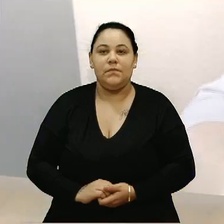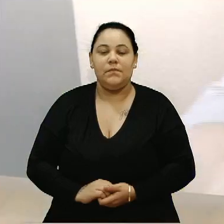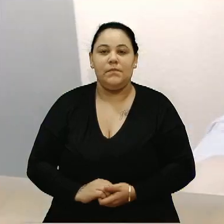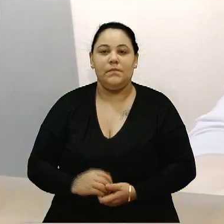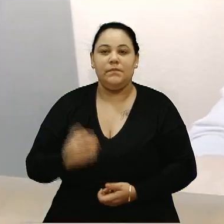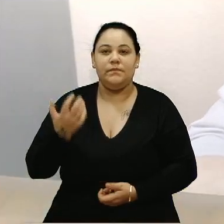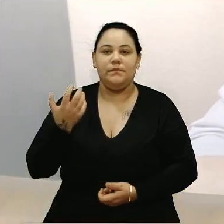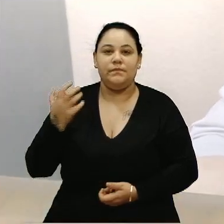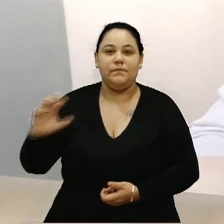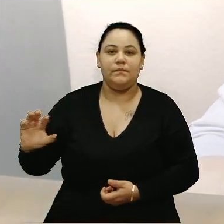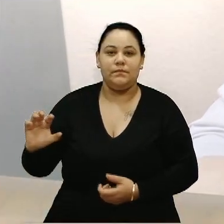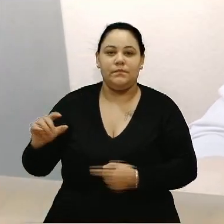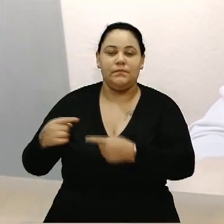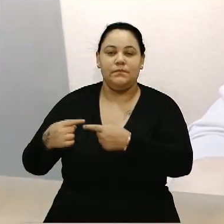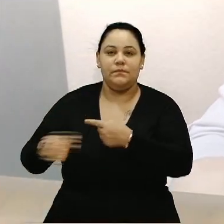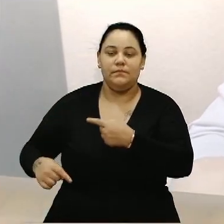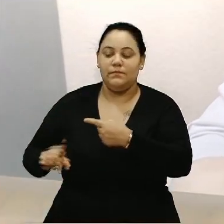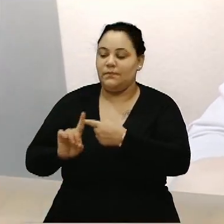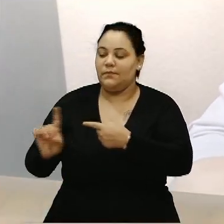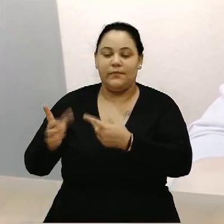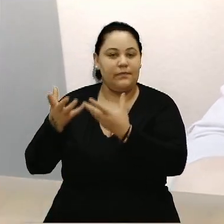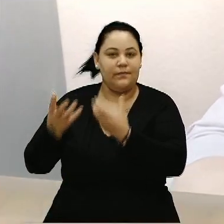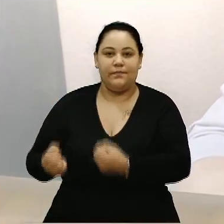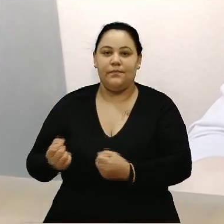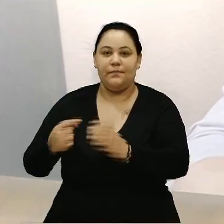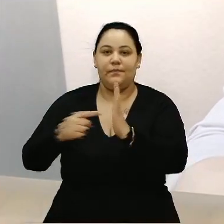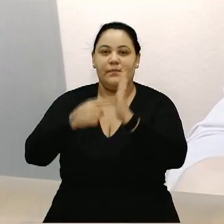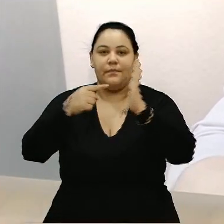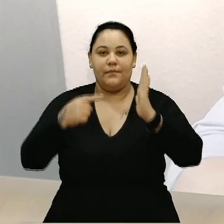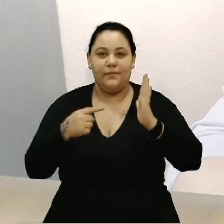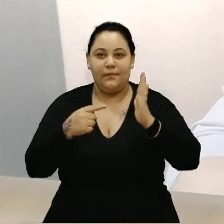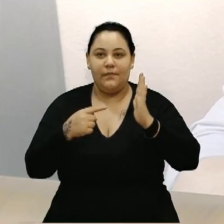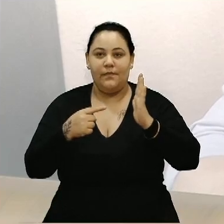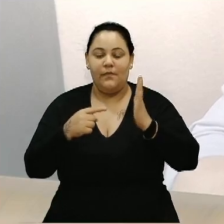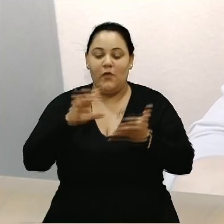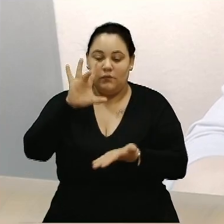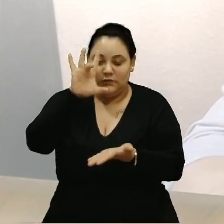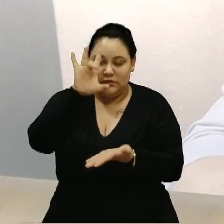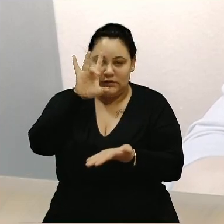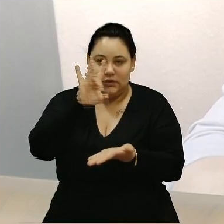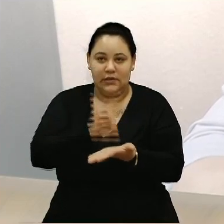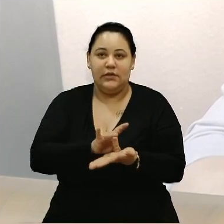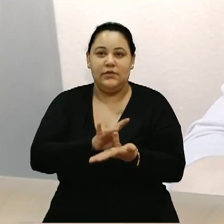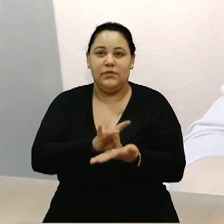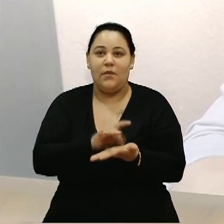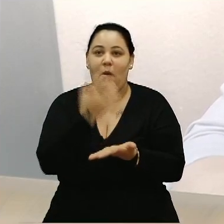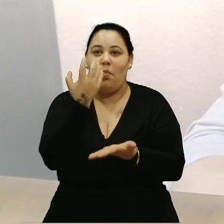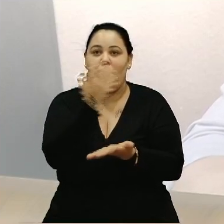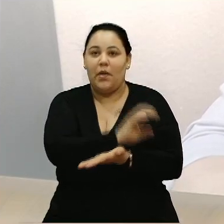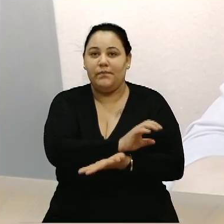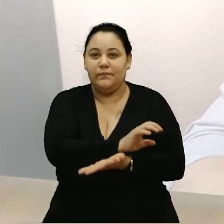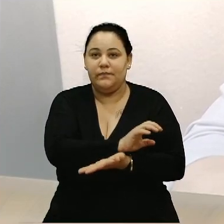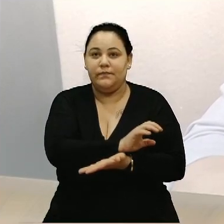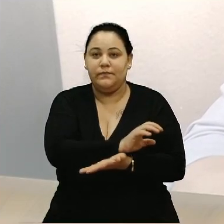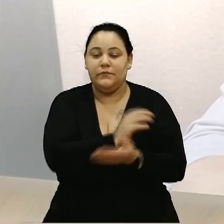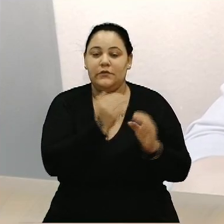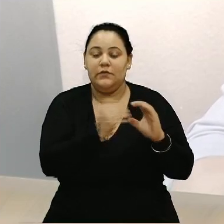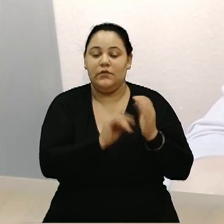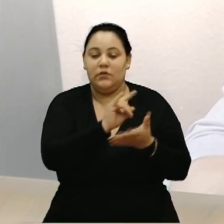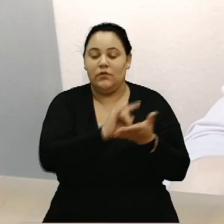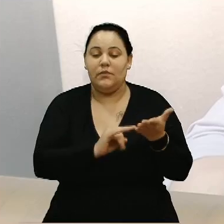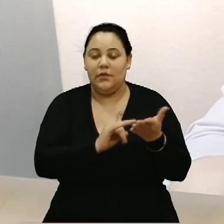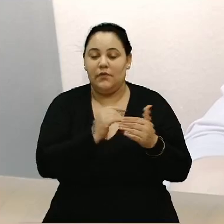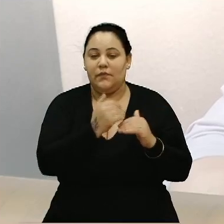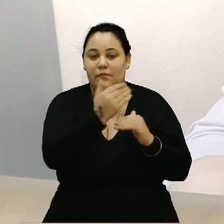Rejeitada a admissibilidade da denúncia. Declaro rejeitada a admissibilidade da denúncia encaminhada pelo documento externo